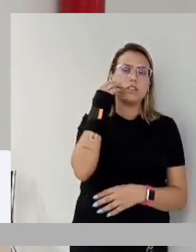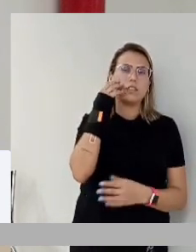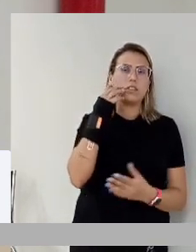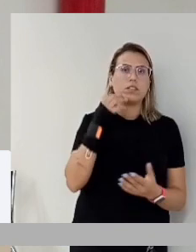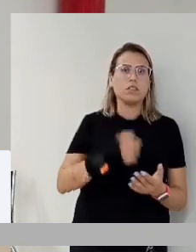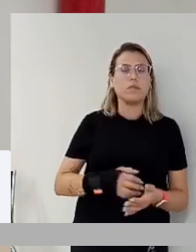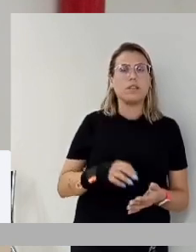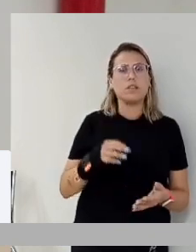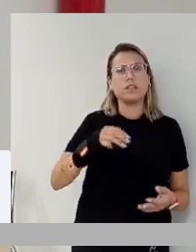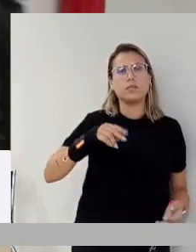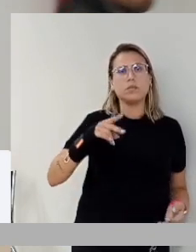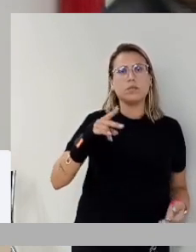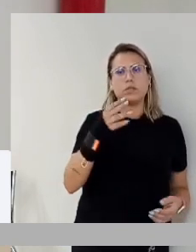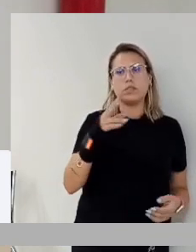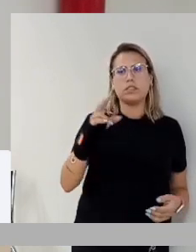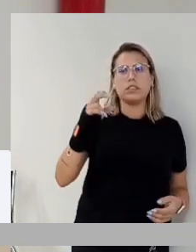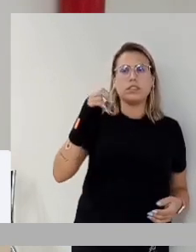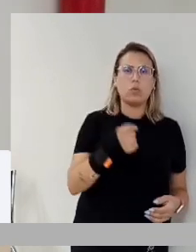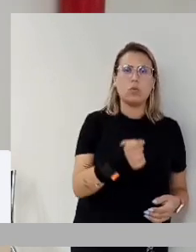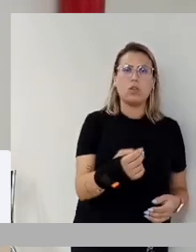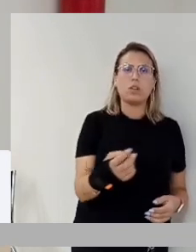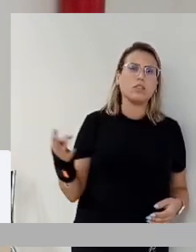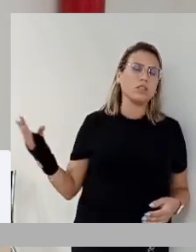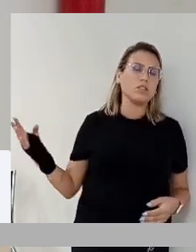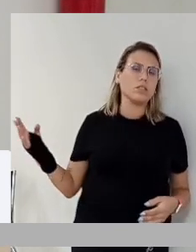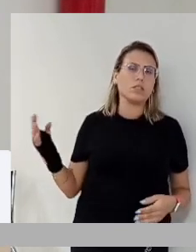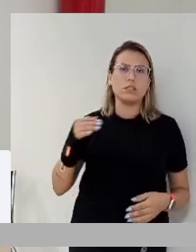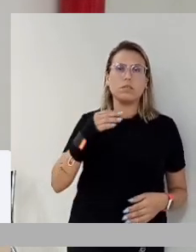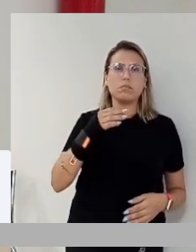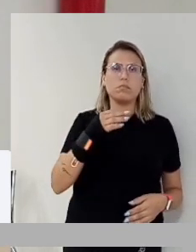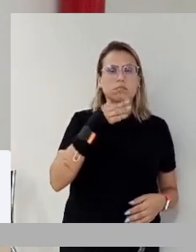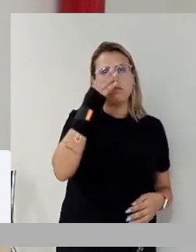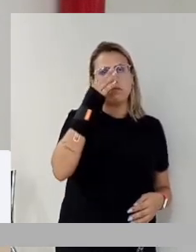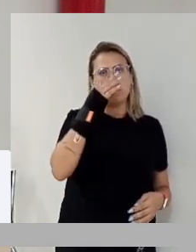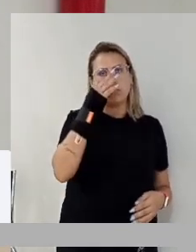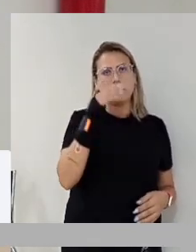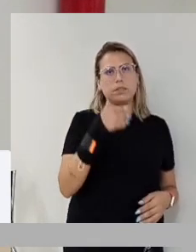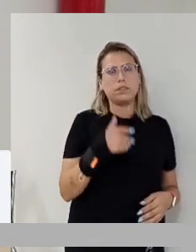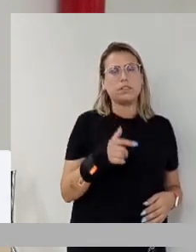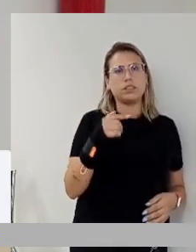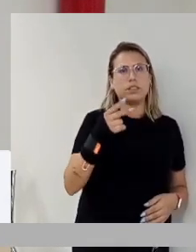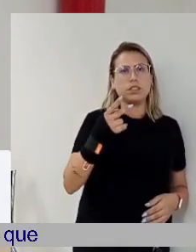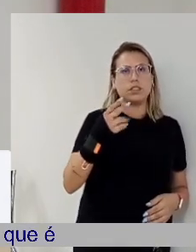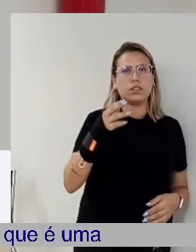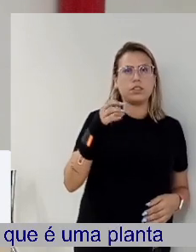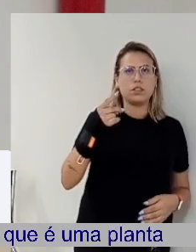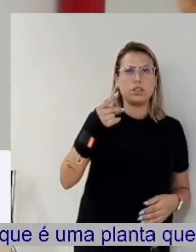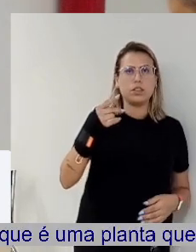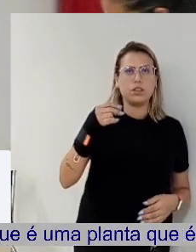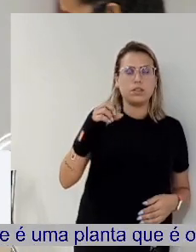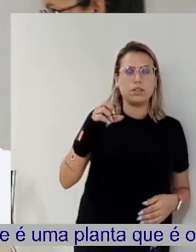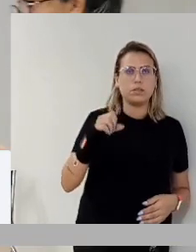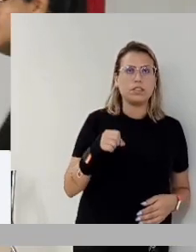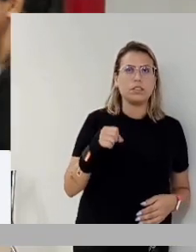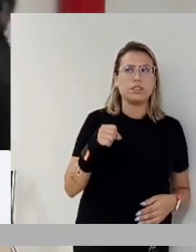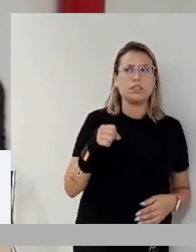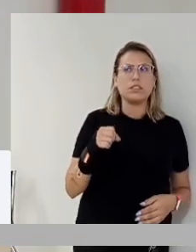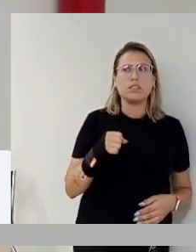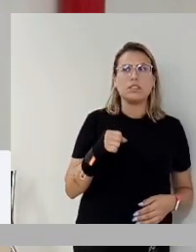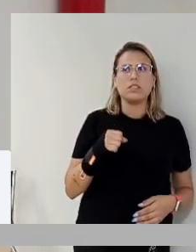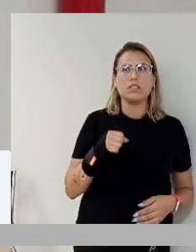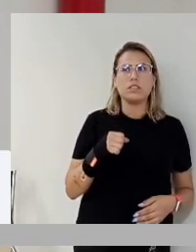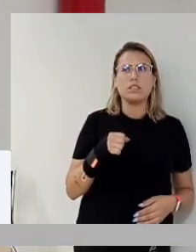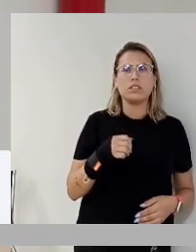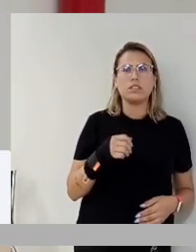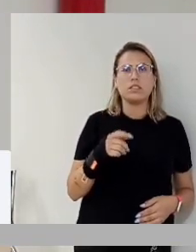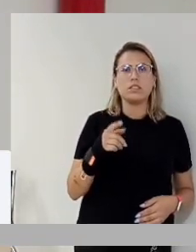umas mudas umas 50 mudas de de de de sete Copa que é uma planta que é o gado parece que não gosta